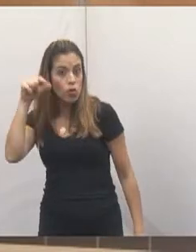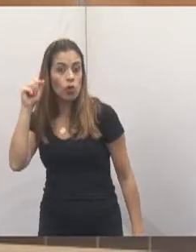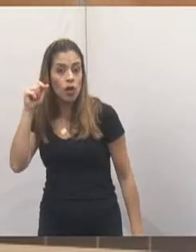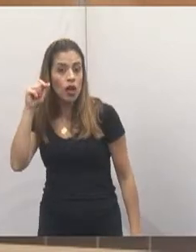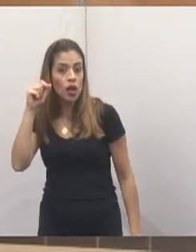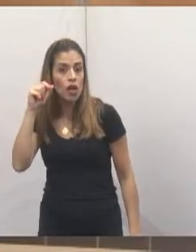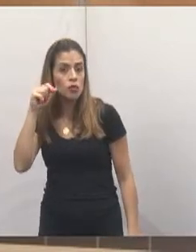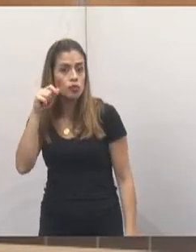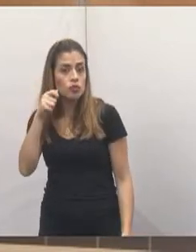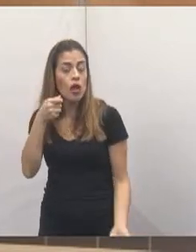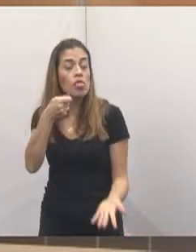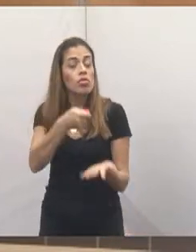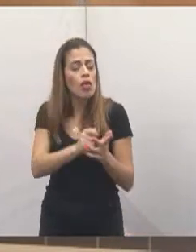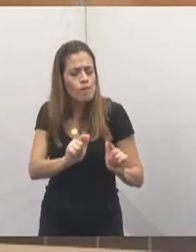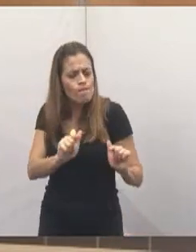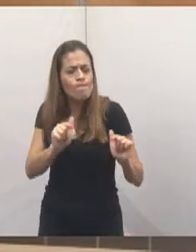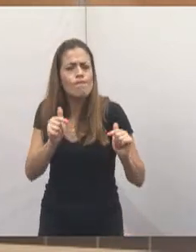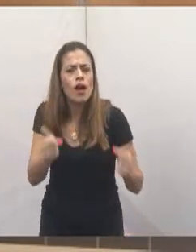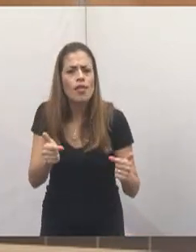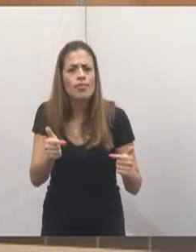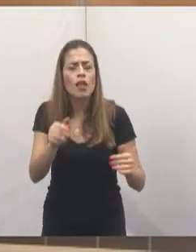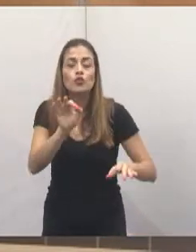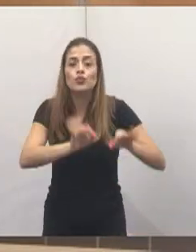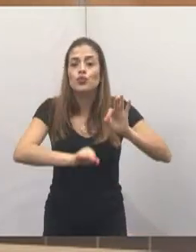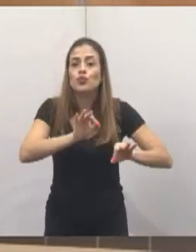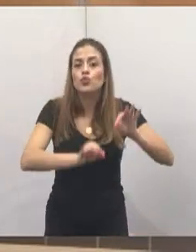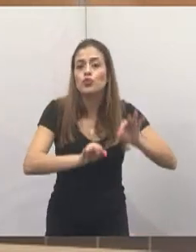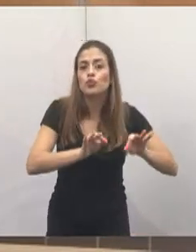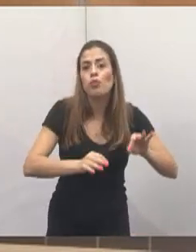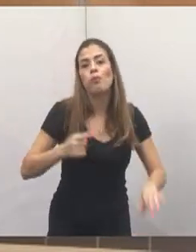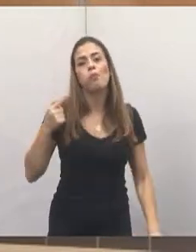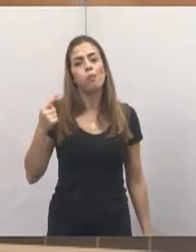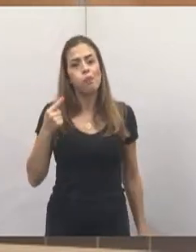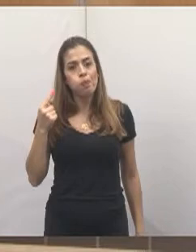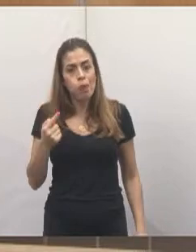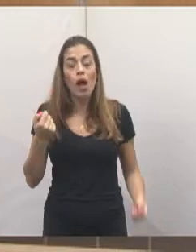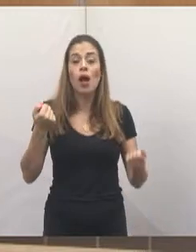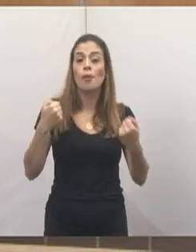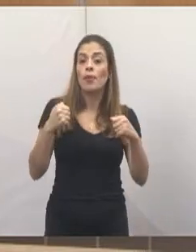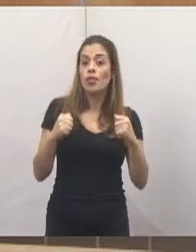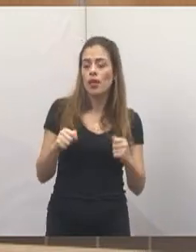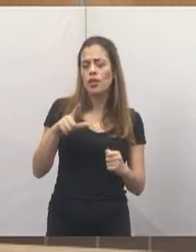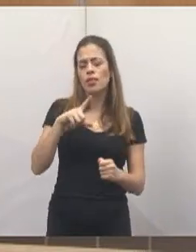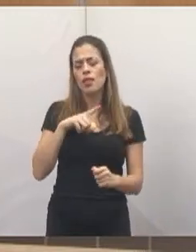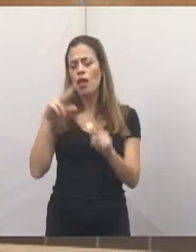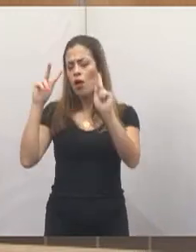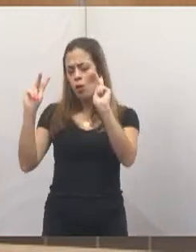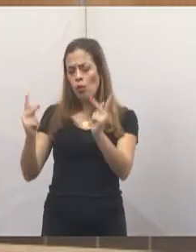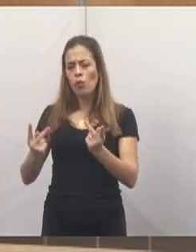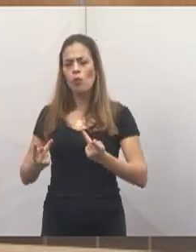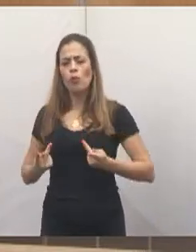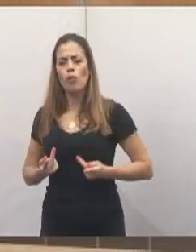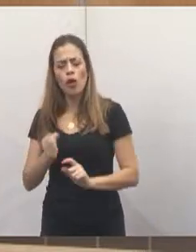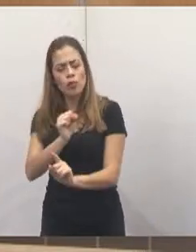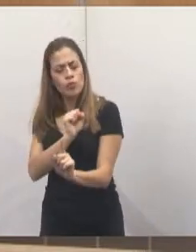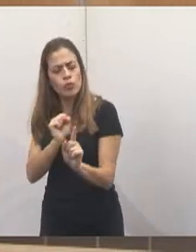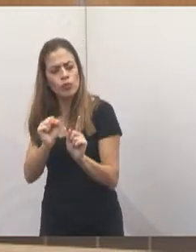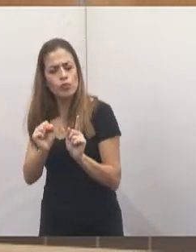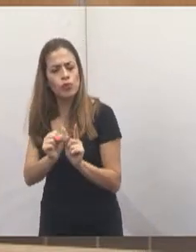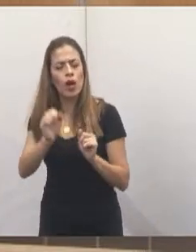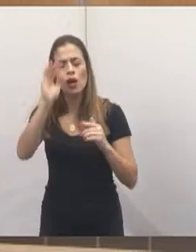justiça por meio do direito merecem reconhecimento social e nossa